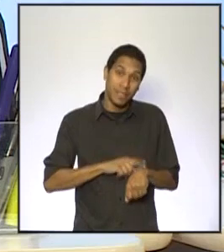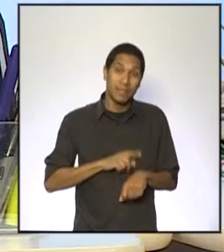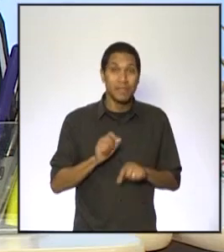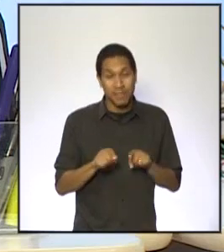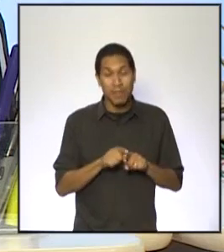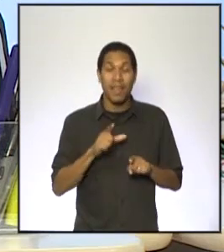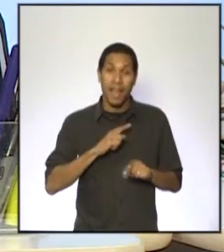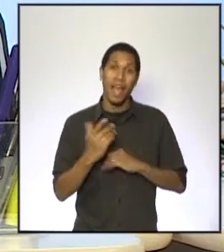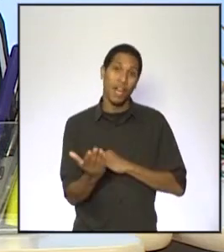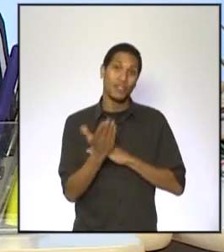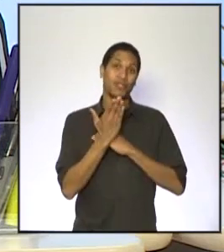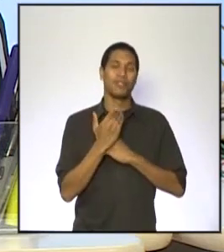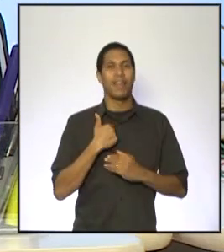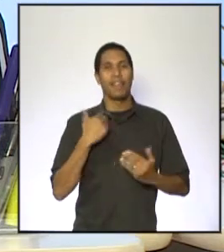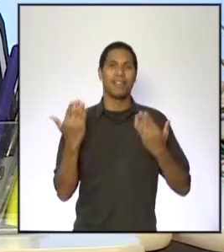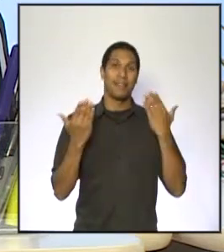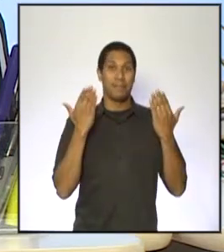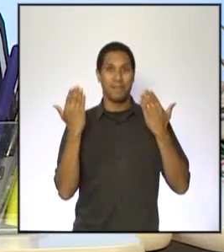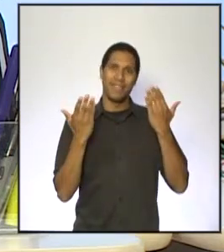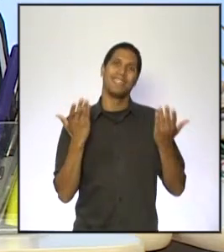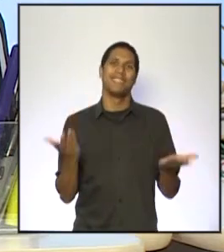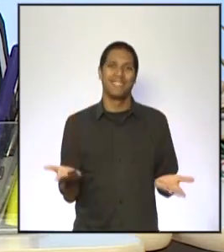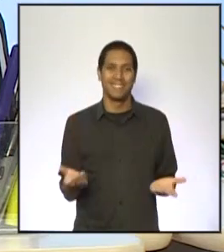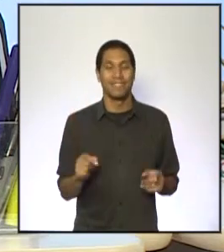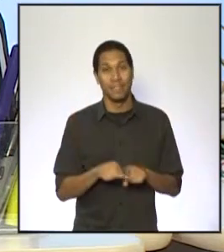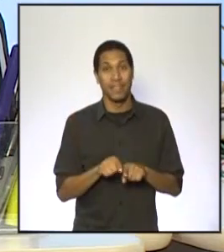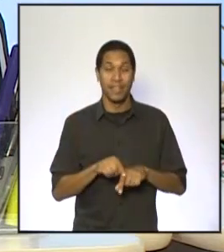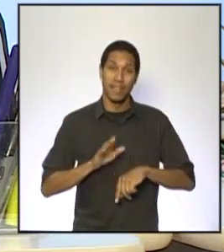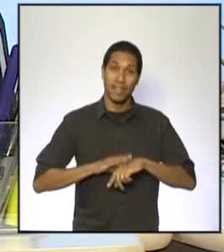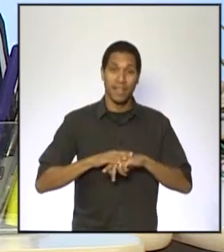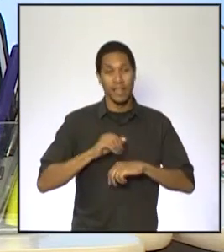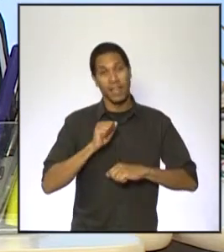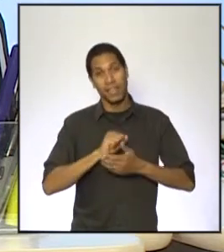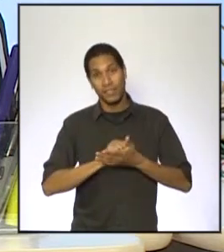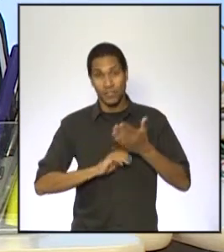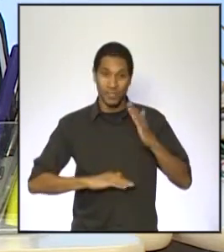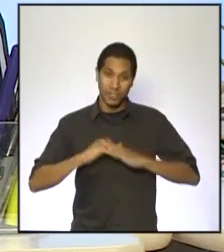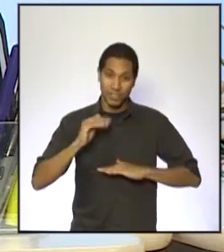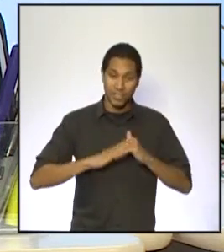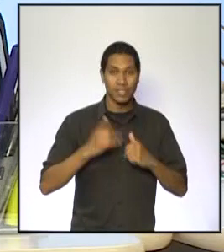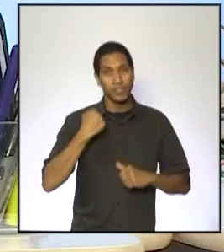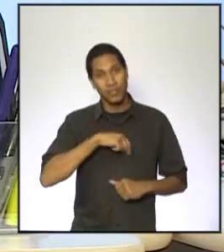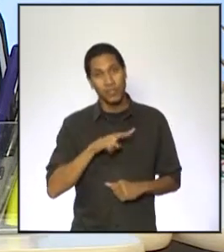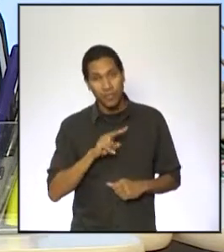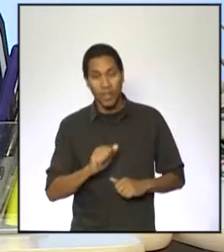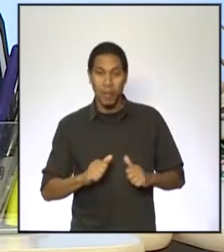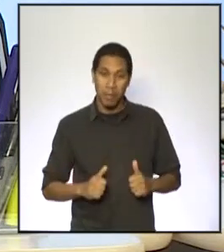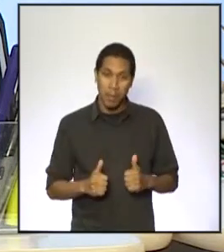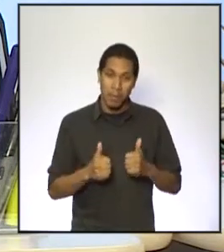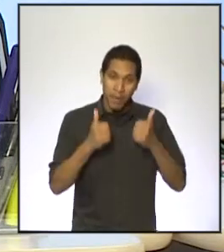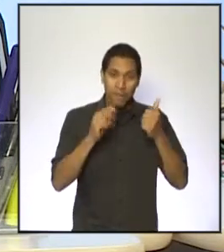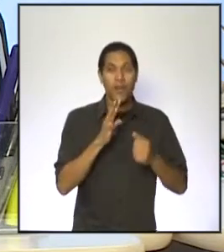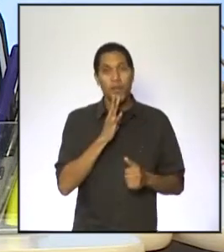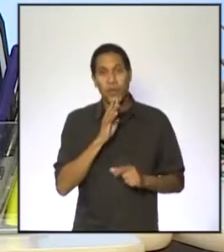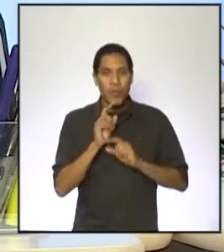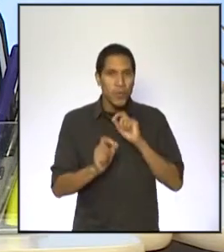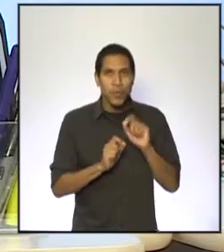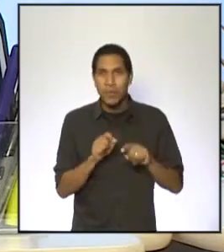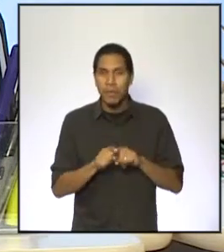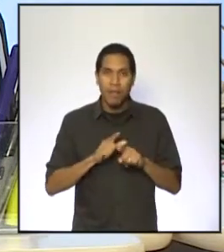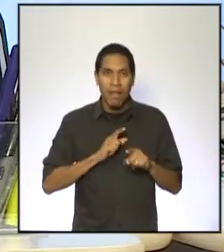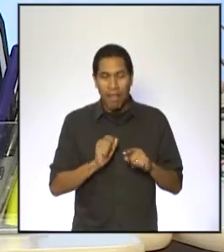uma terapia, né? Fazer esse tipo de atividade, a gente vai se aperfeiçoando, vai conhecendo os nossos limites, vamos